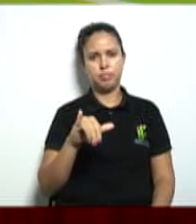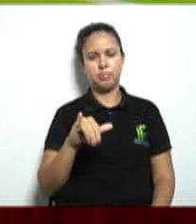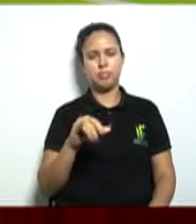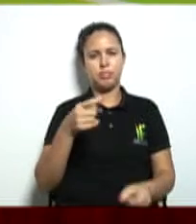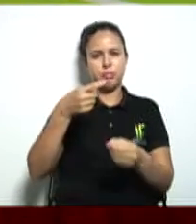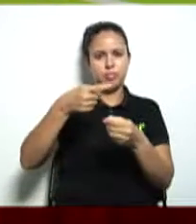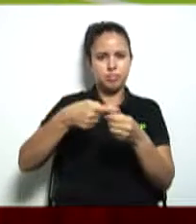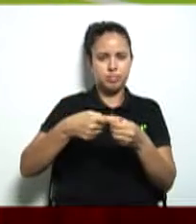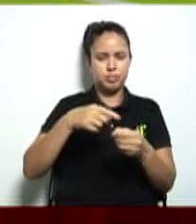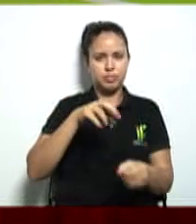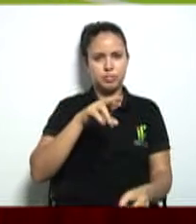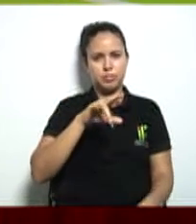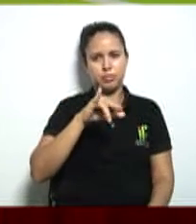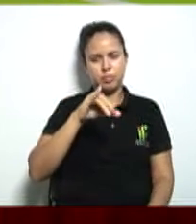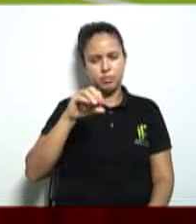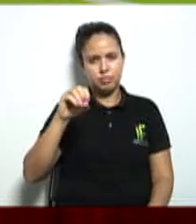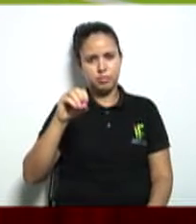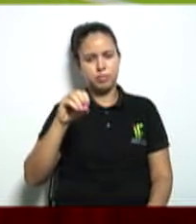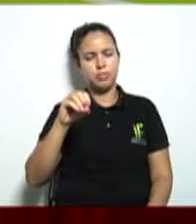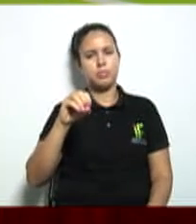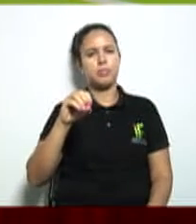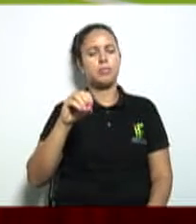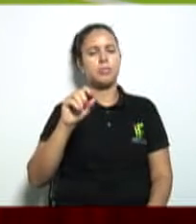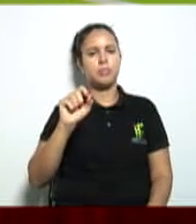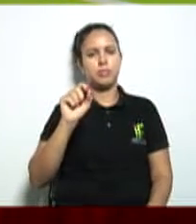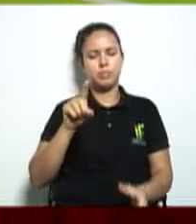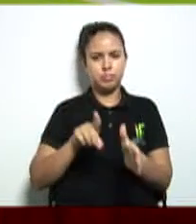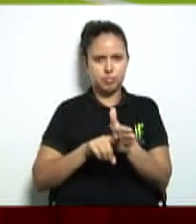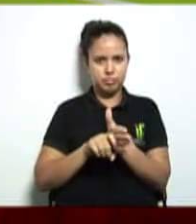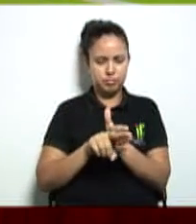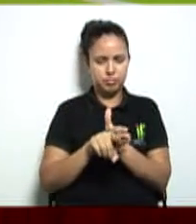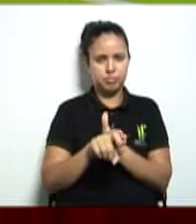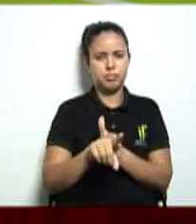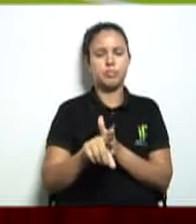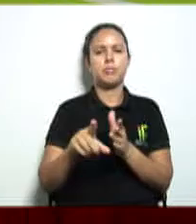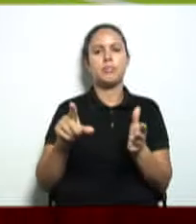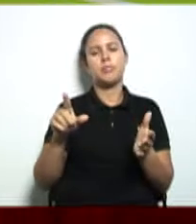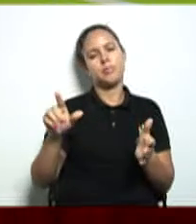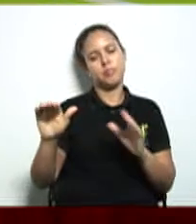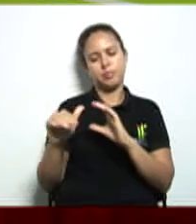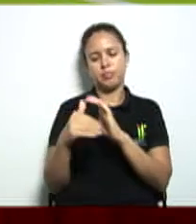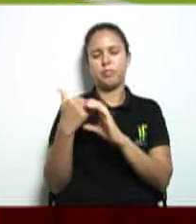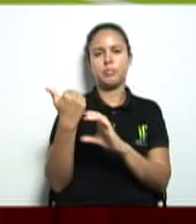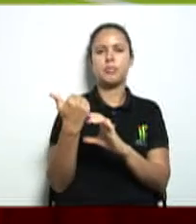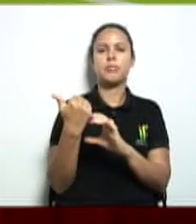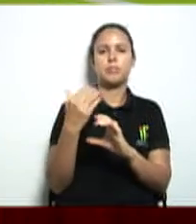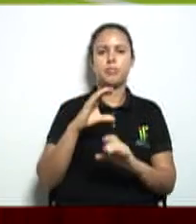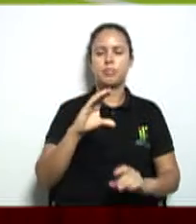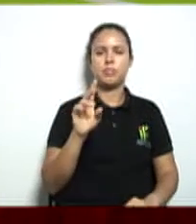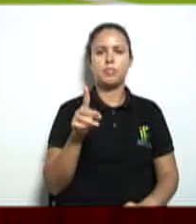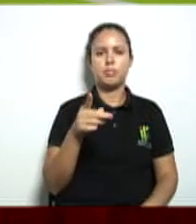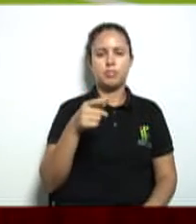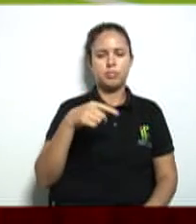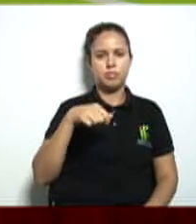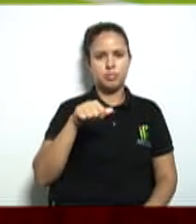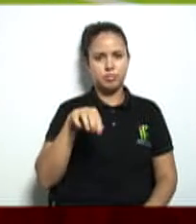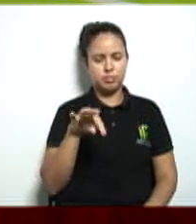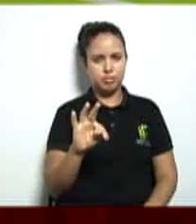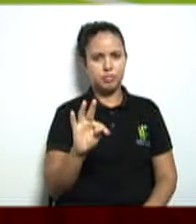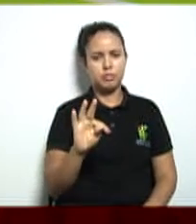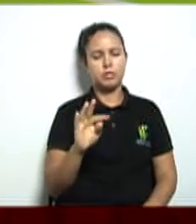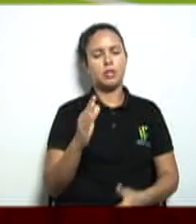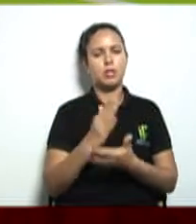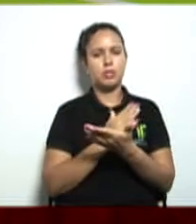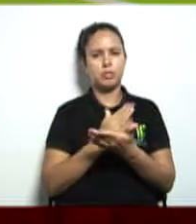de Riozinho, lá de Cacoal. Ela também interagiu com a gente aqui no chat, né? E infelizmente teve